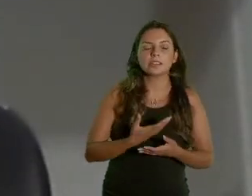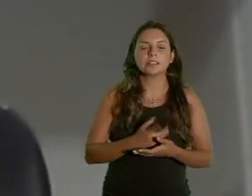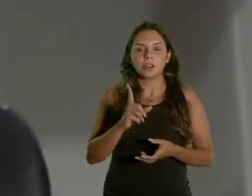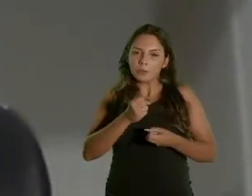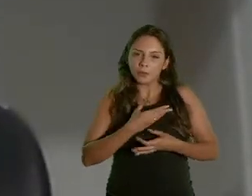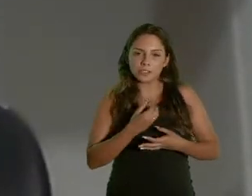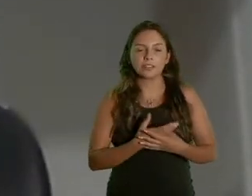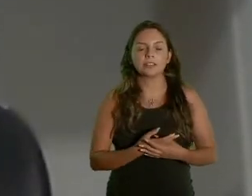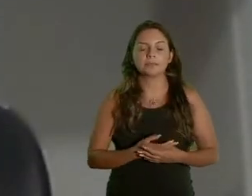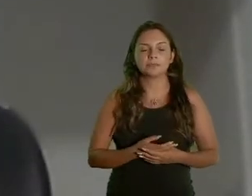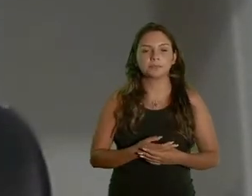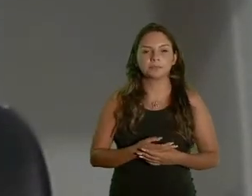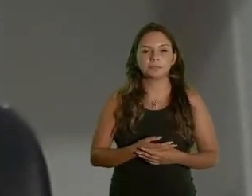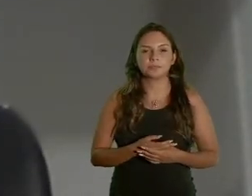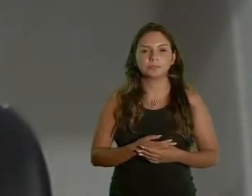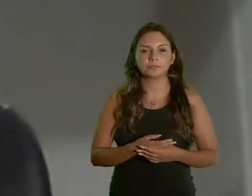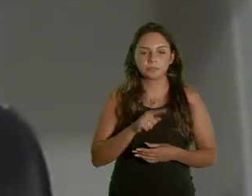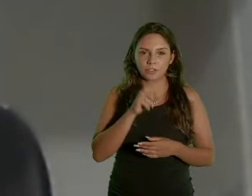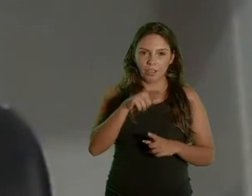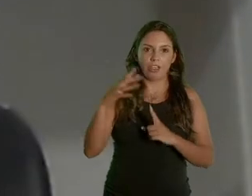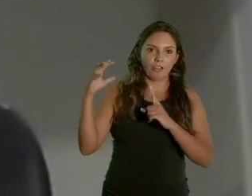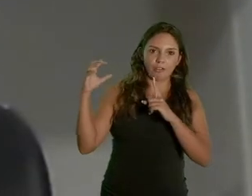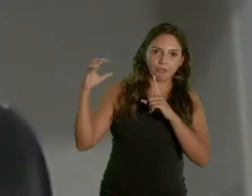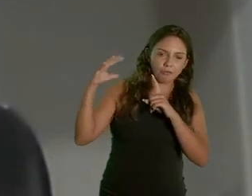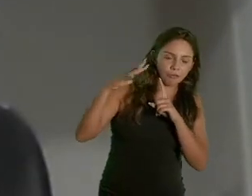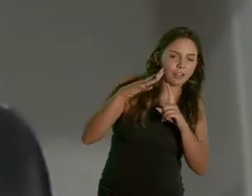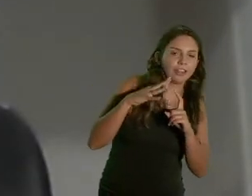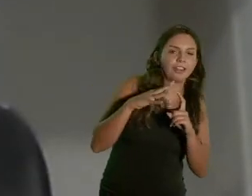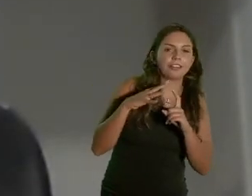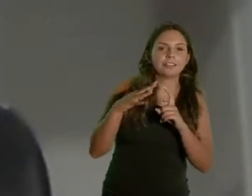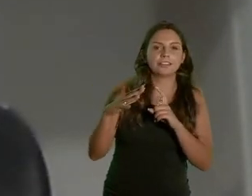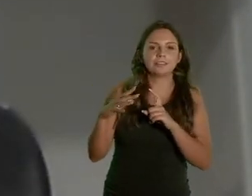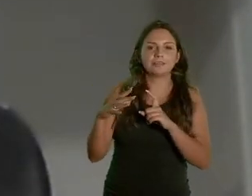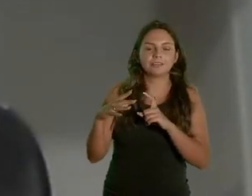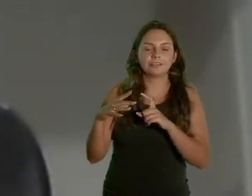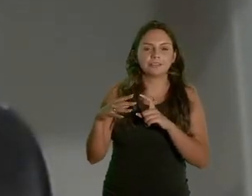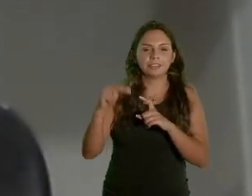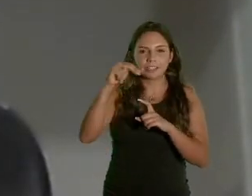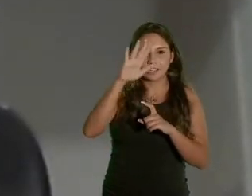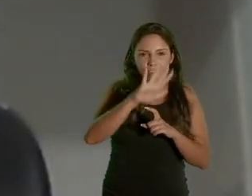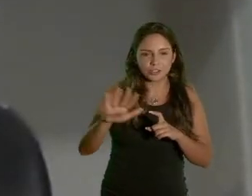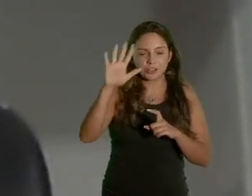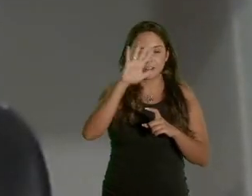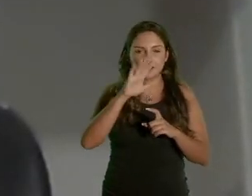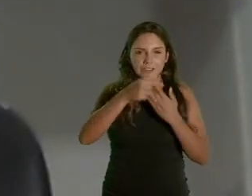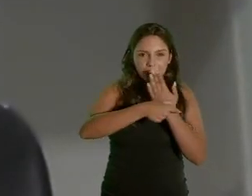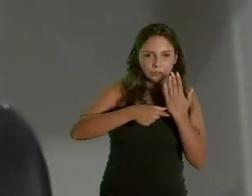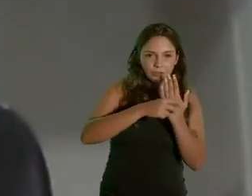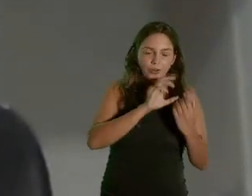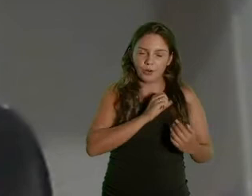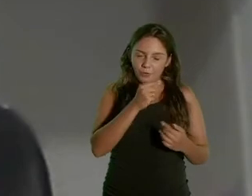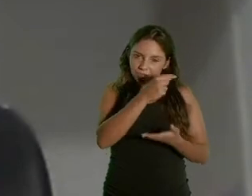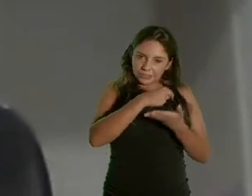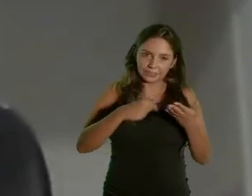poesia. O Marcelino é uma grande influência, é um dos gigantes dos autores nacionais ainda vivos. Gosto muito do